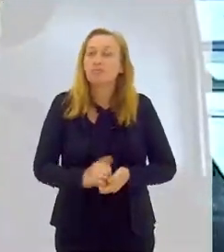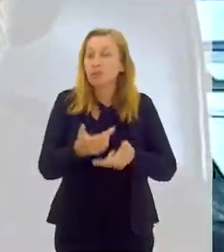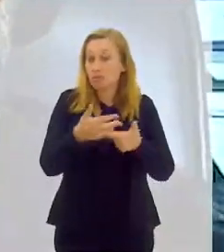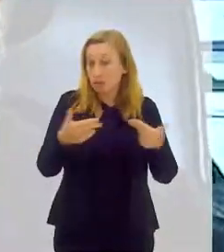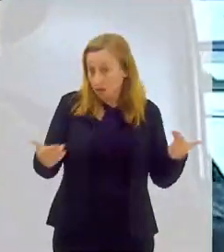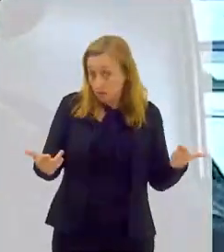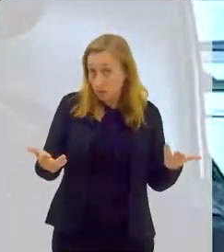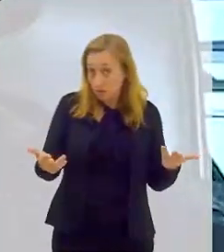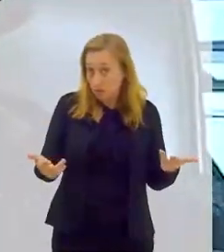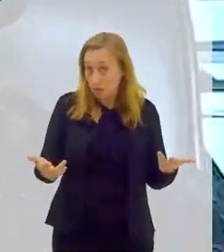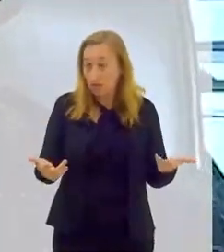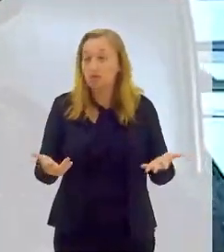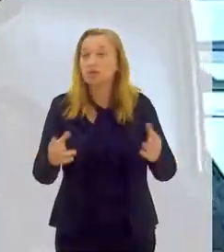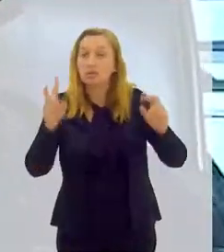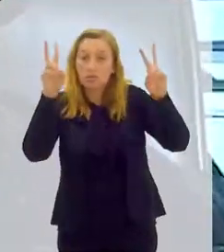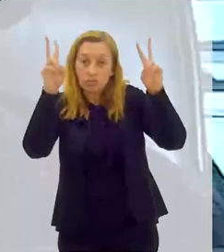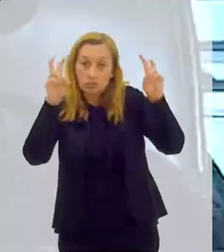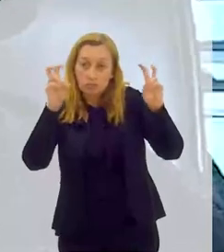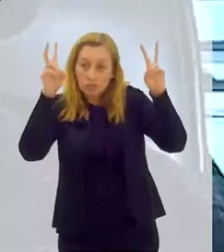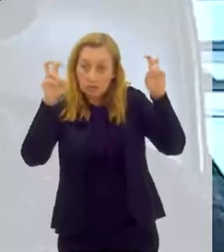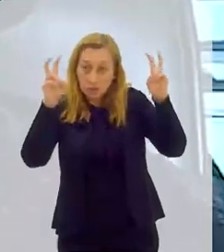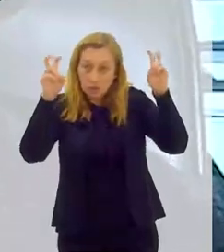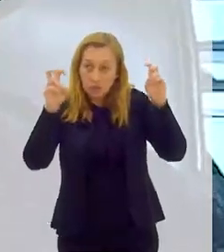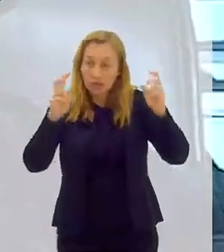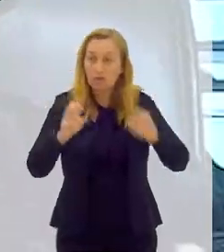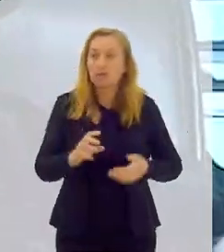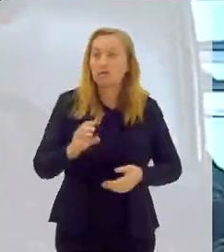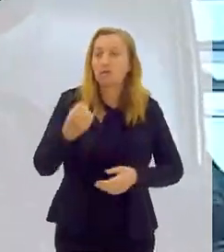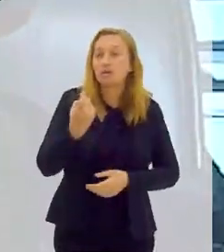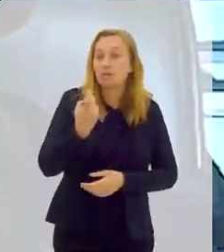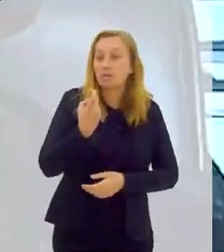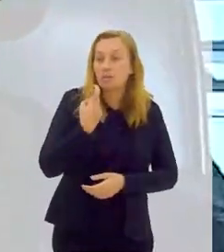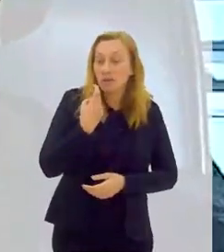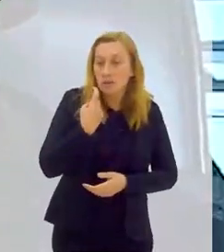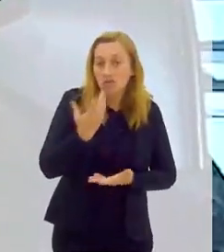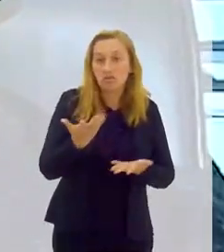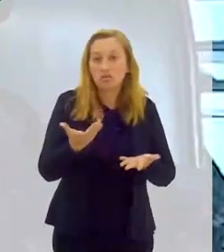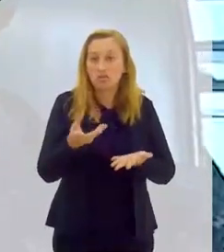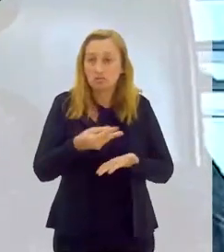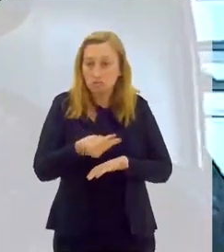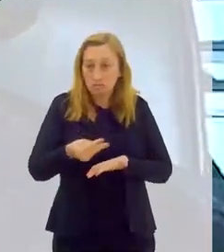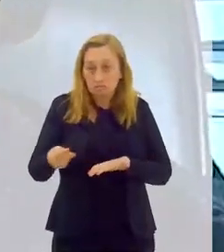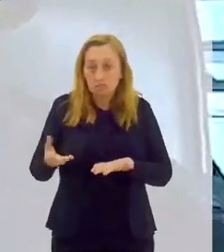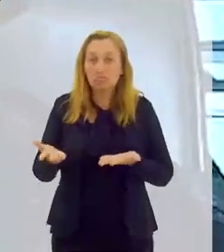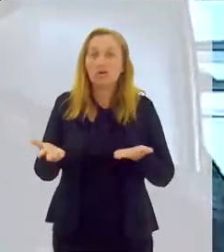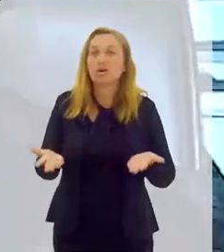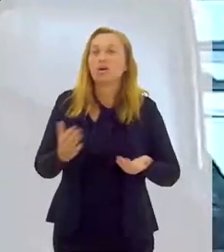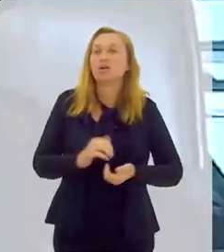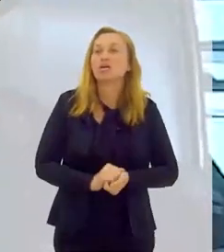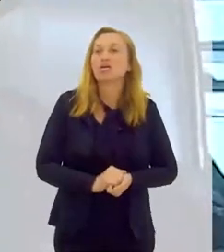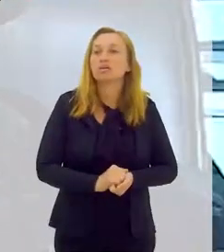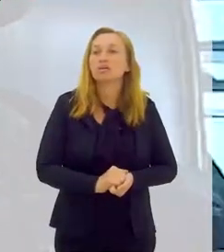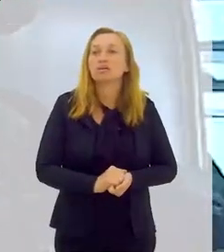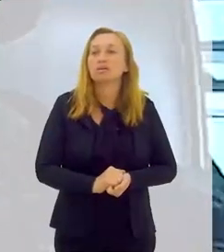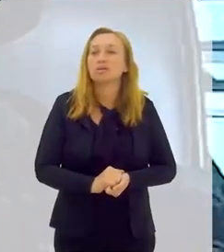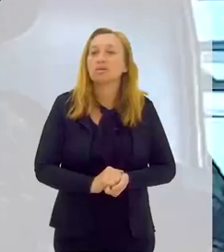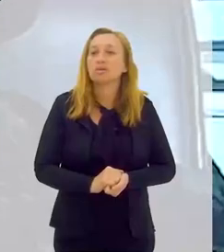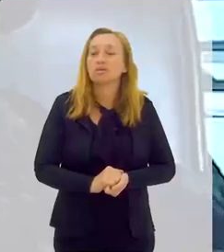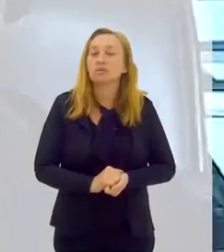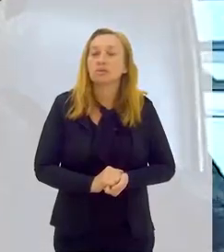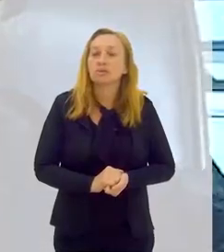de peixe, por exemplo, nós temos um sistema para produção de peixes em regiões fechadas, não precisa ter um tanque.